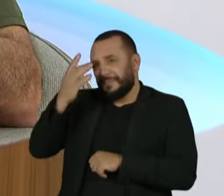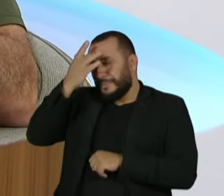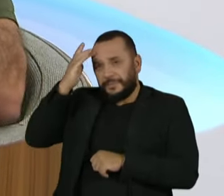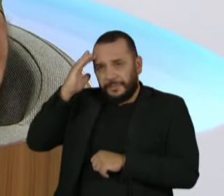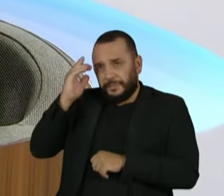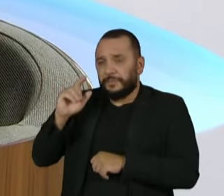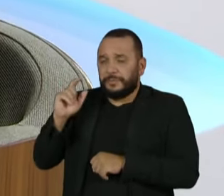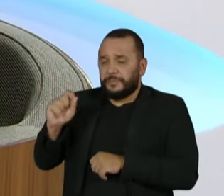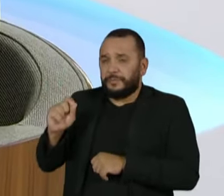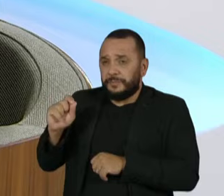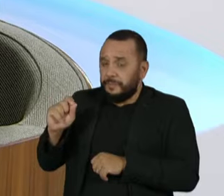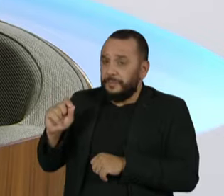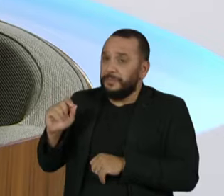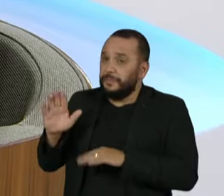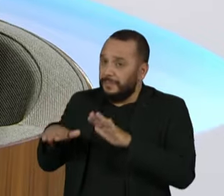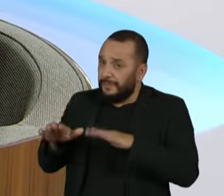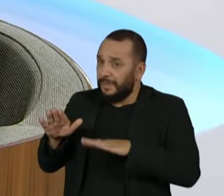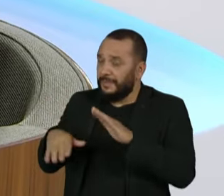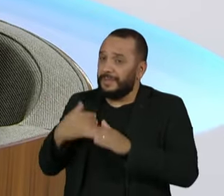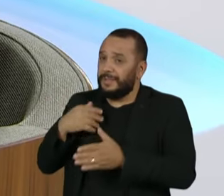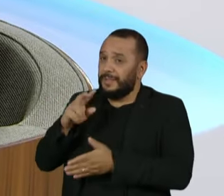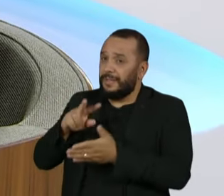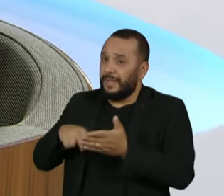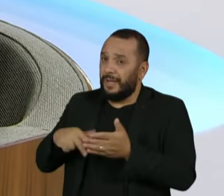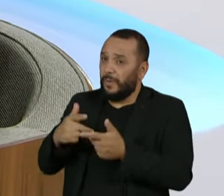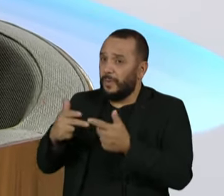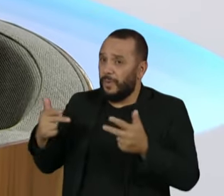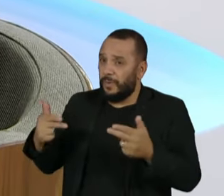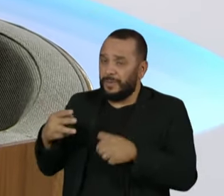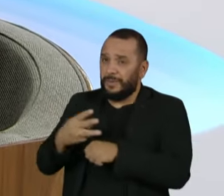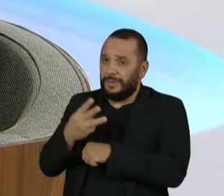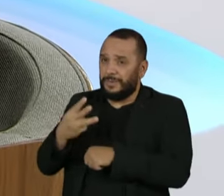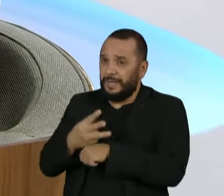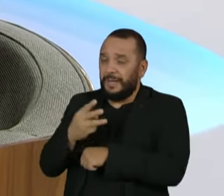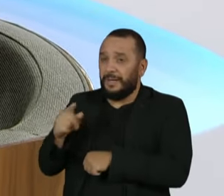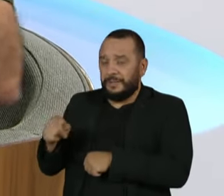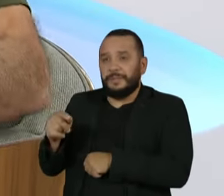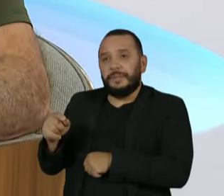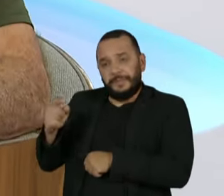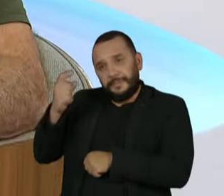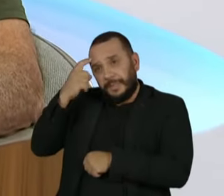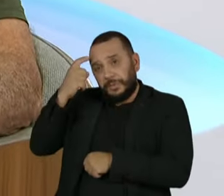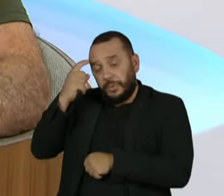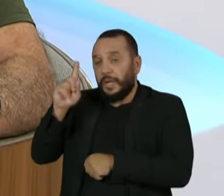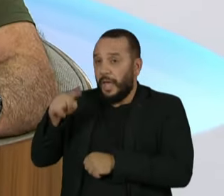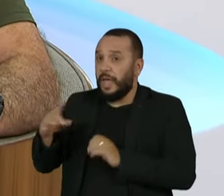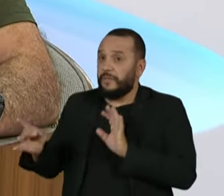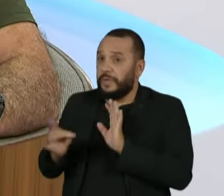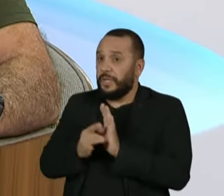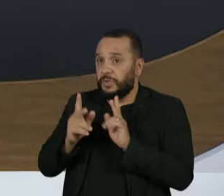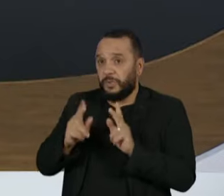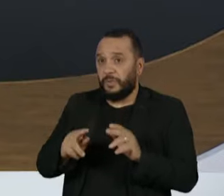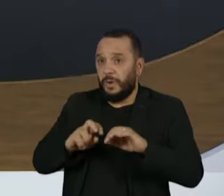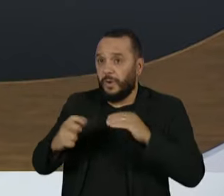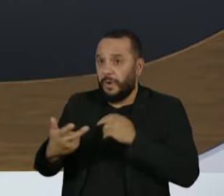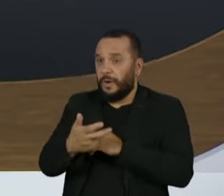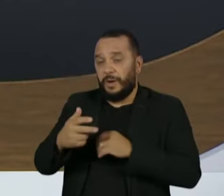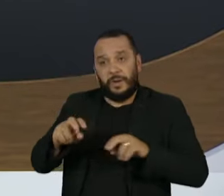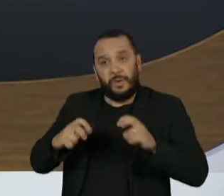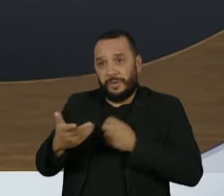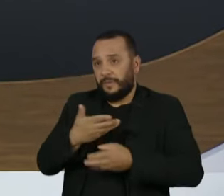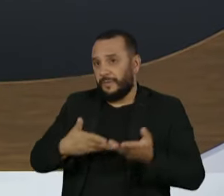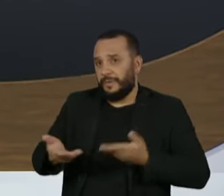boa fé que leram alguma coisa que apareceu no WhatsApp como se tivesse saído aqui no Roda Viva com